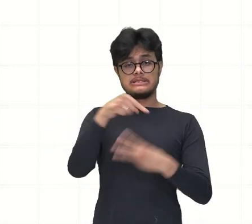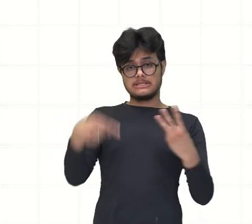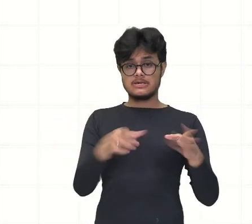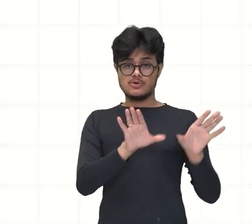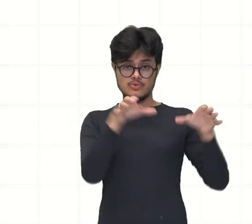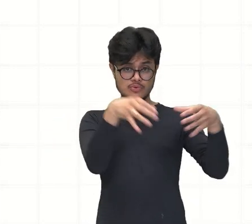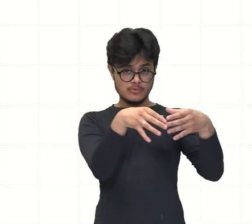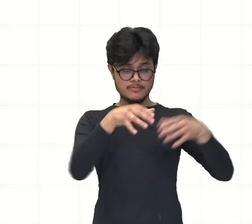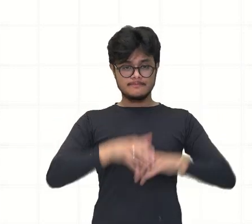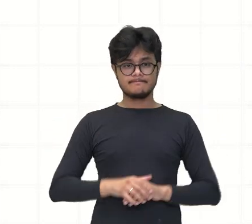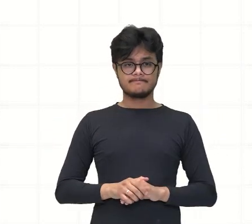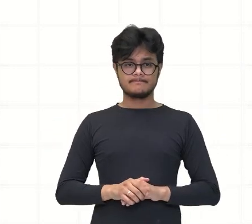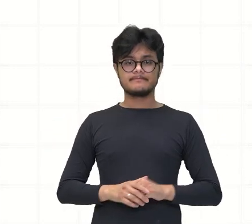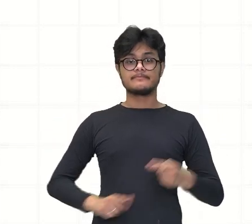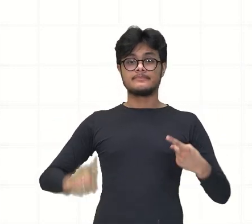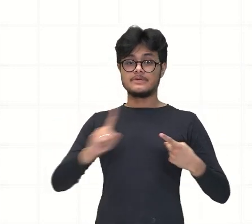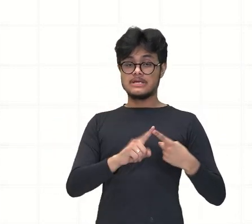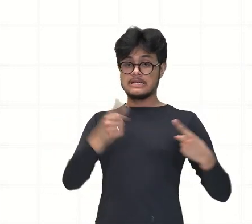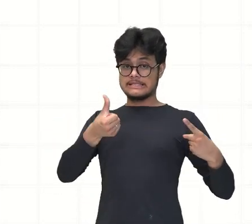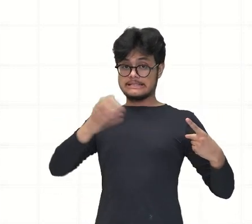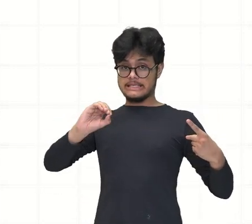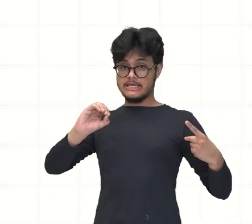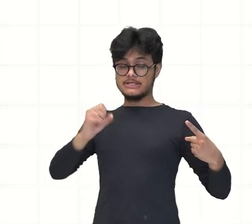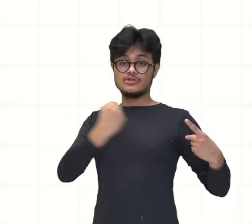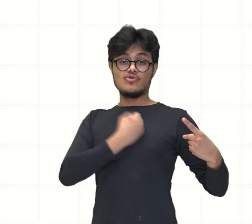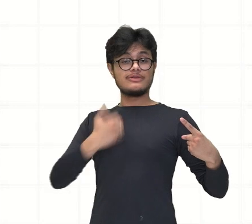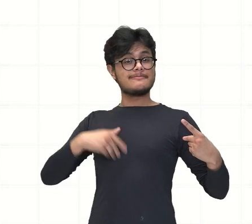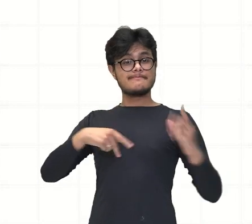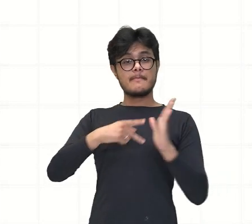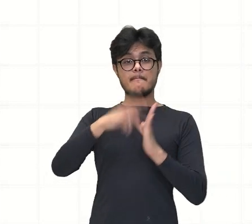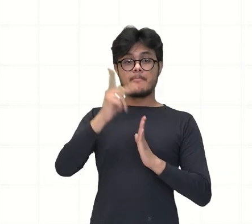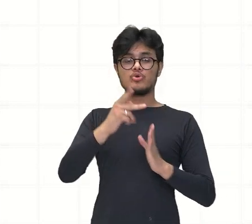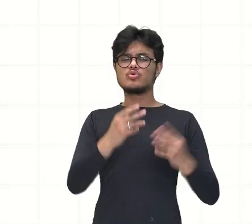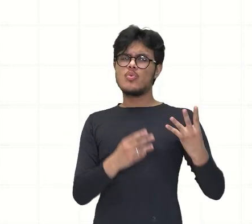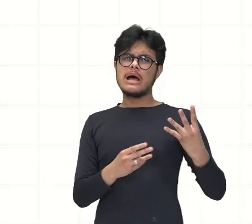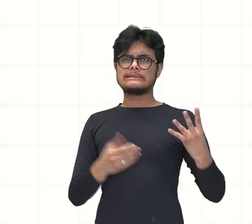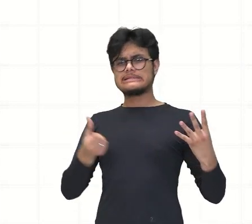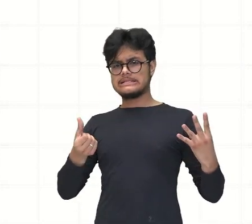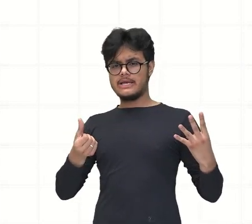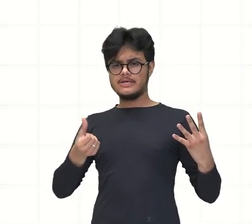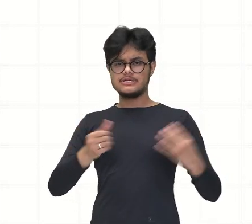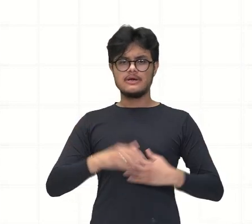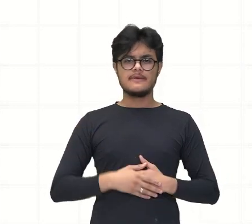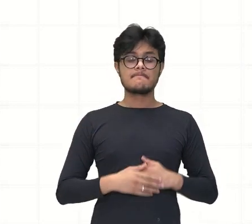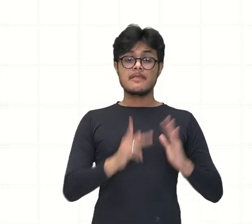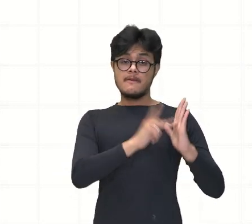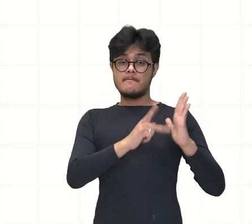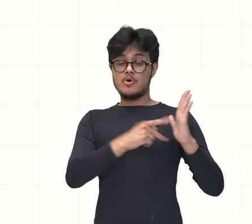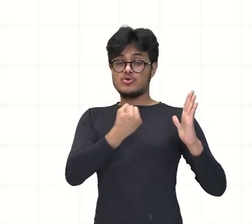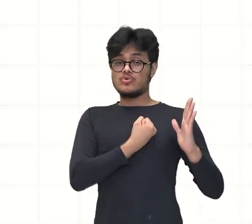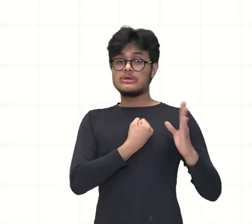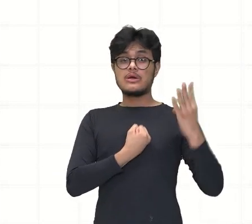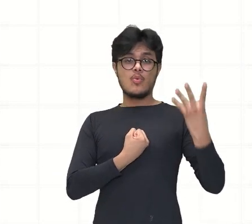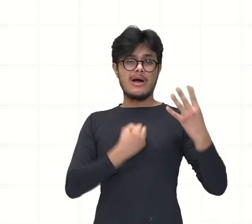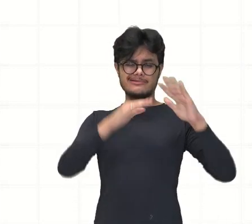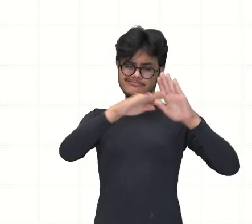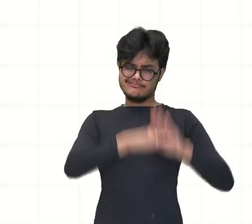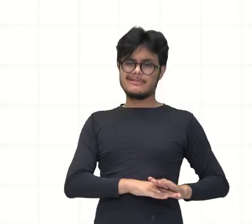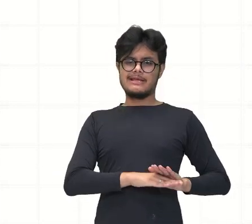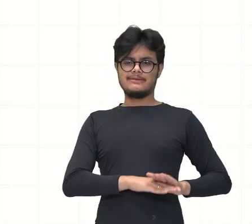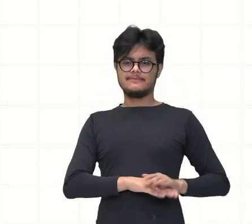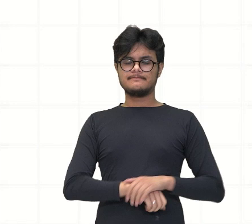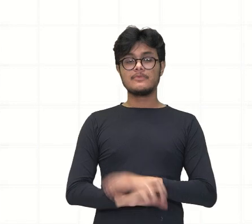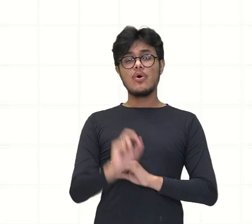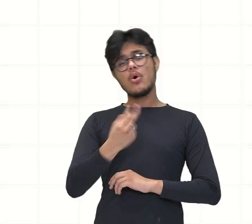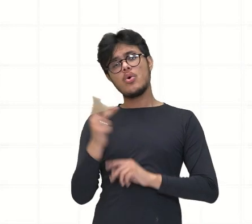grupos. Notas maiores do que 6, notas entre 4 e 6 e notas menores ou igual